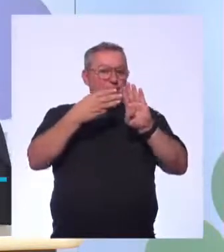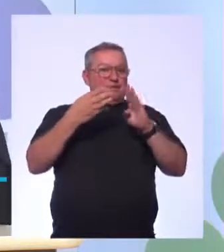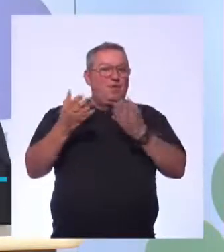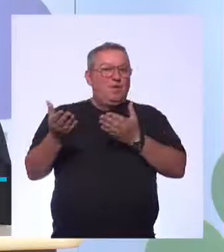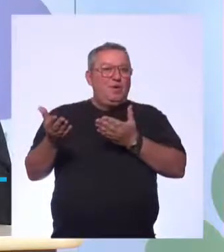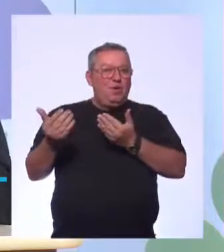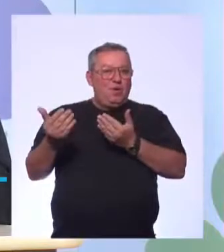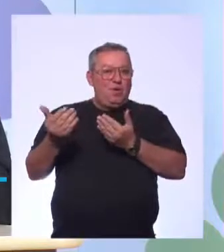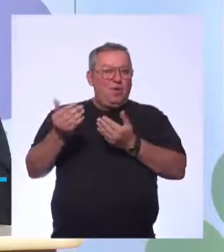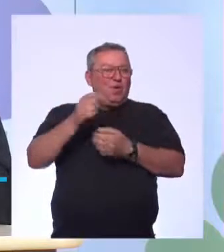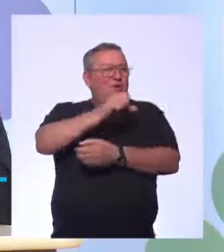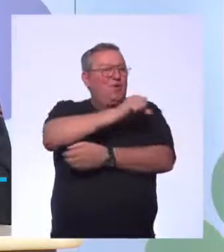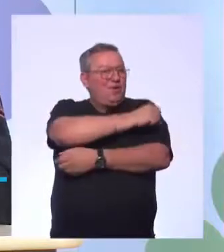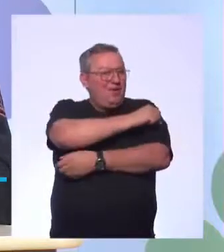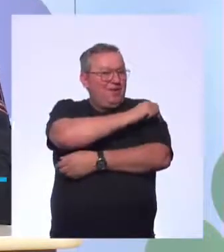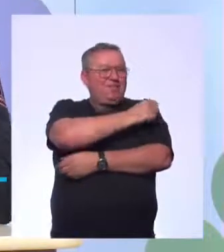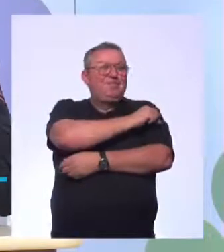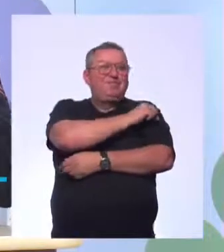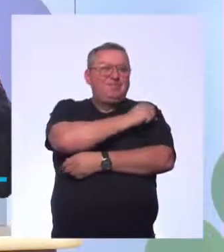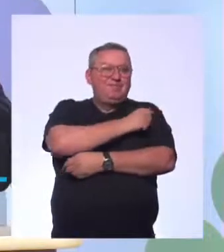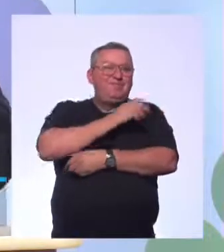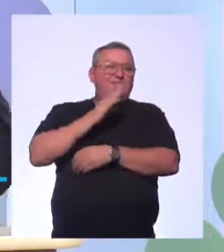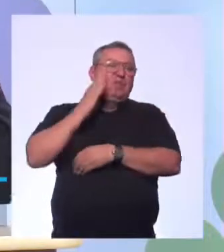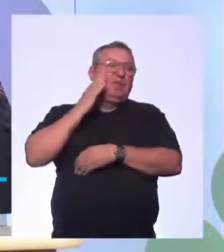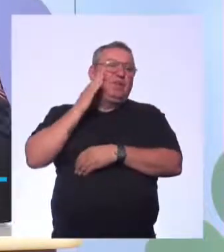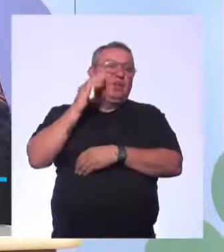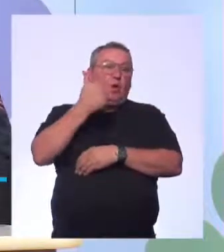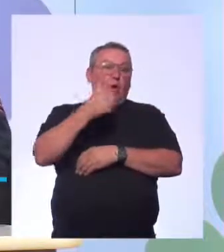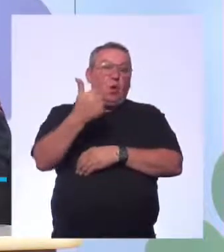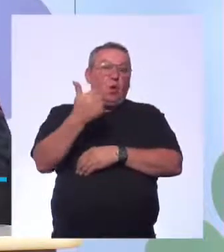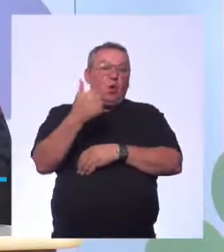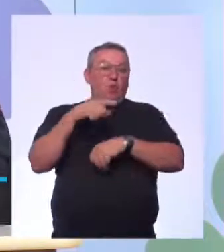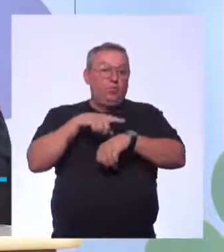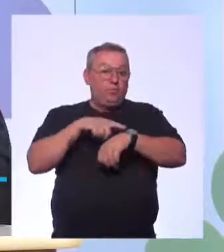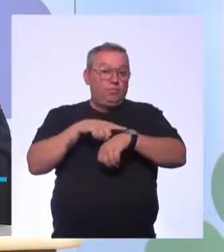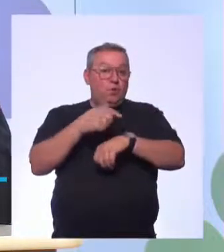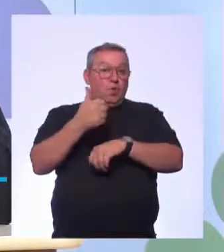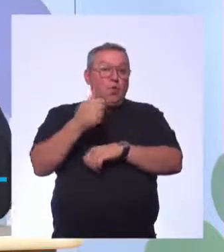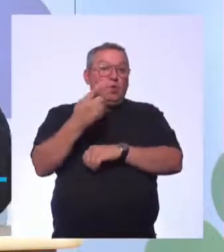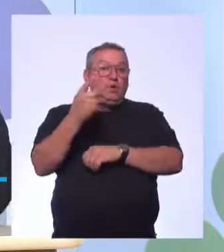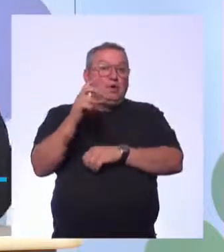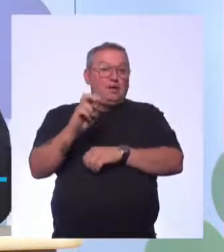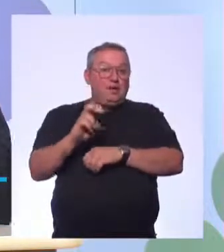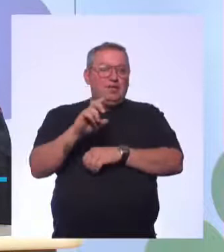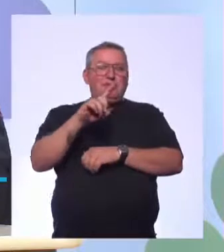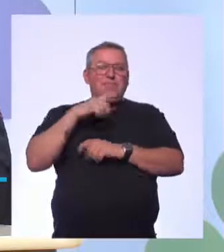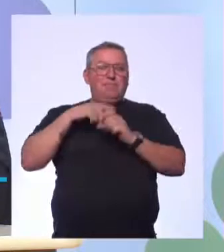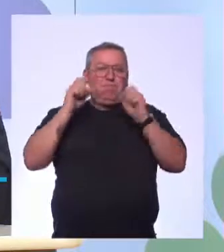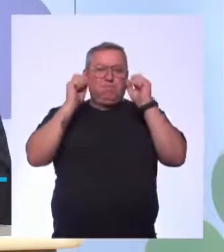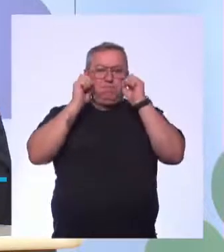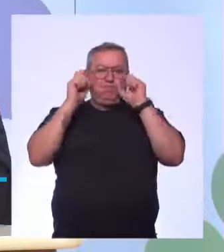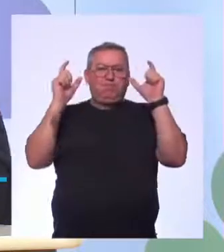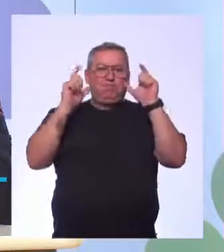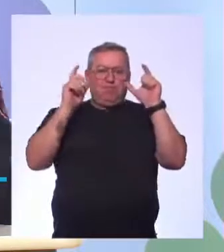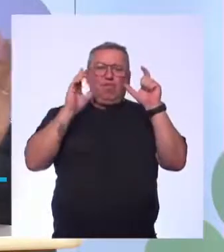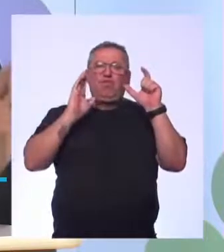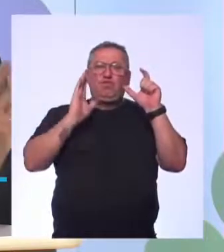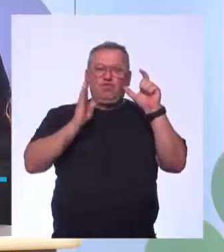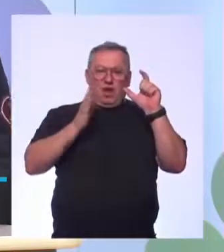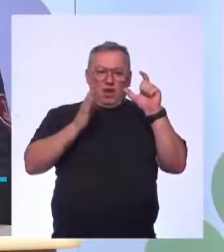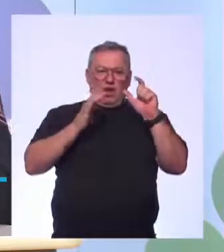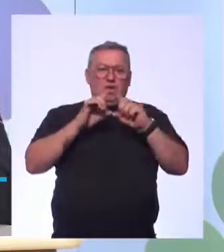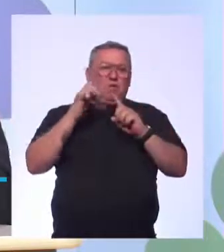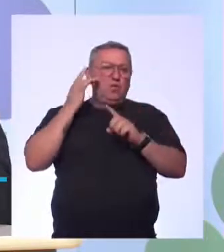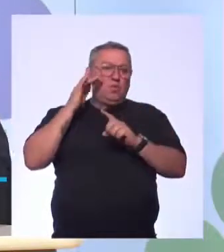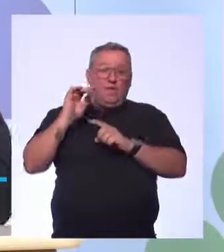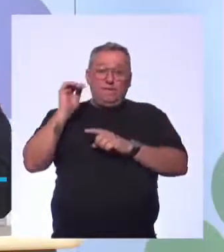do oitavo ano. Então, já são 11h15 da manhã, você já está bem desperto aí, né? Eu não sei como é que está